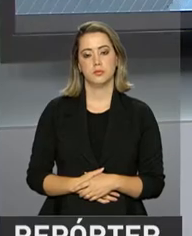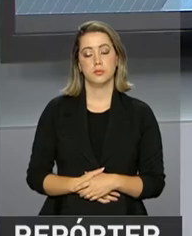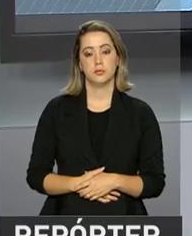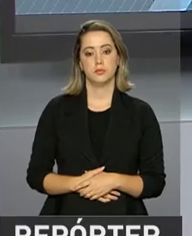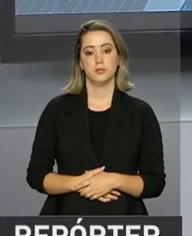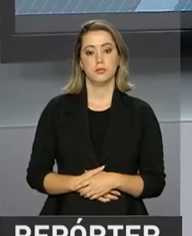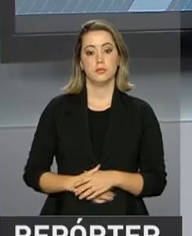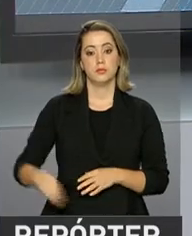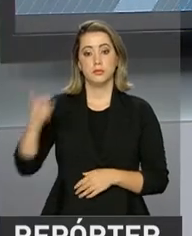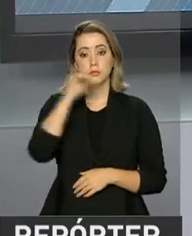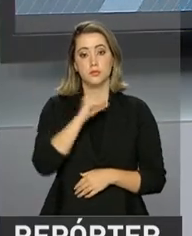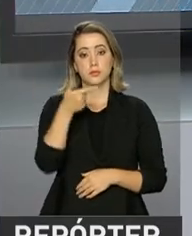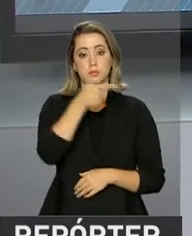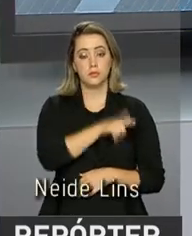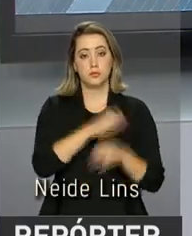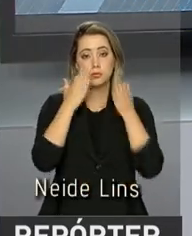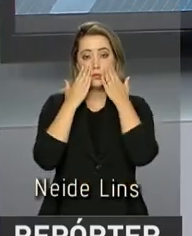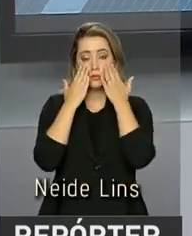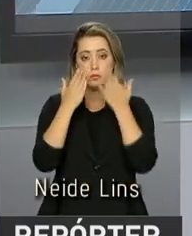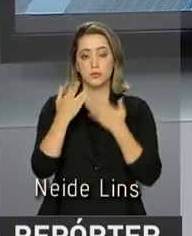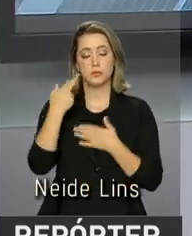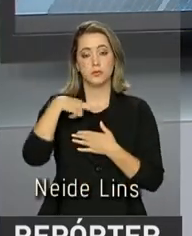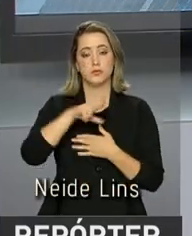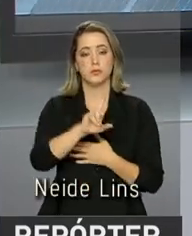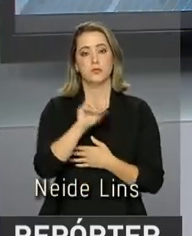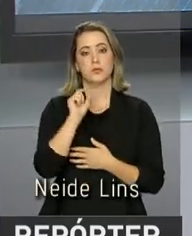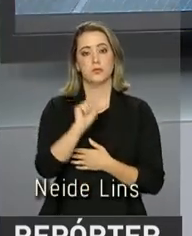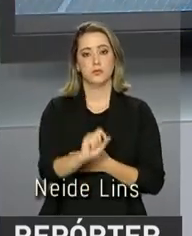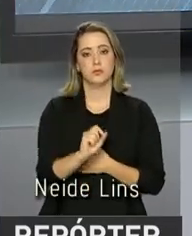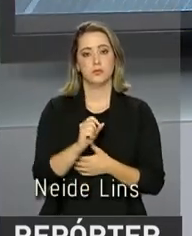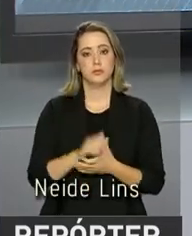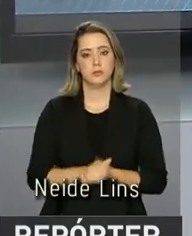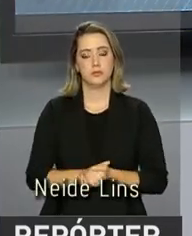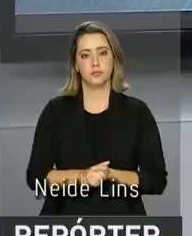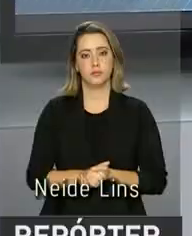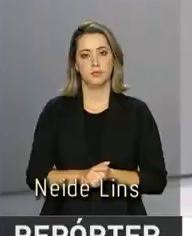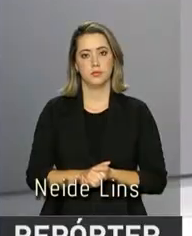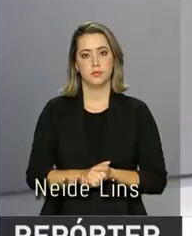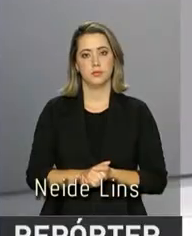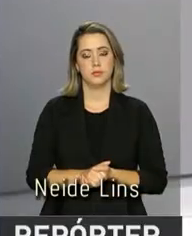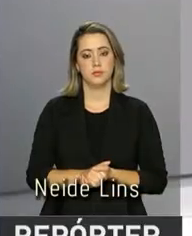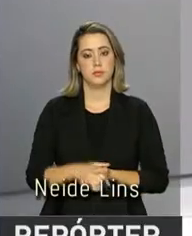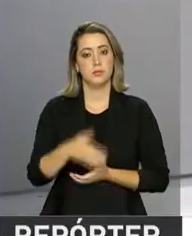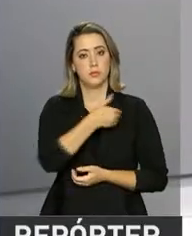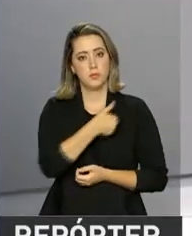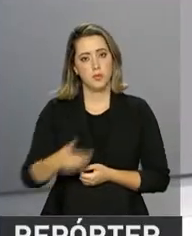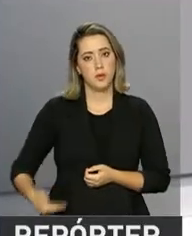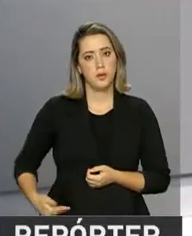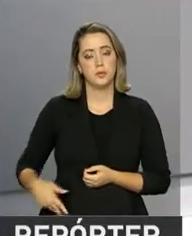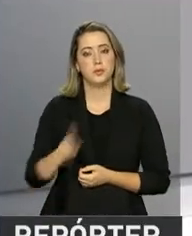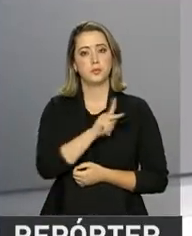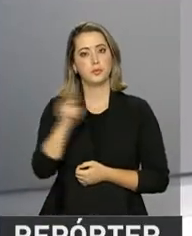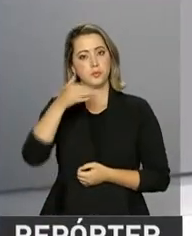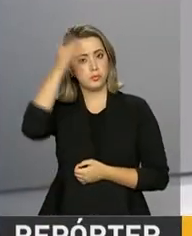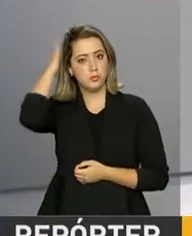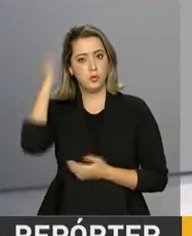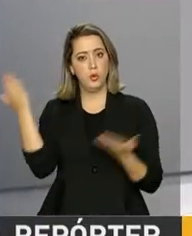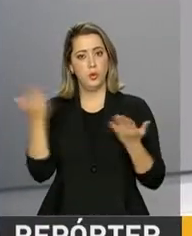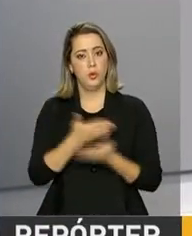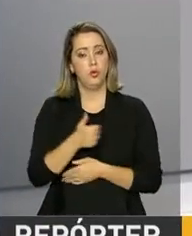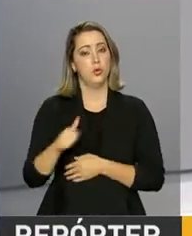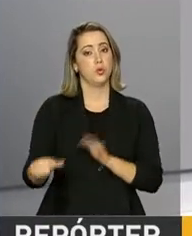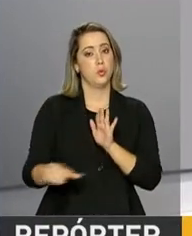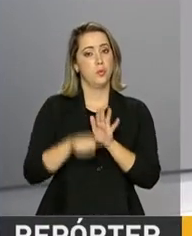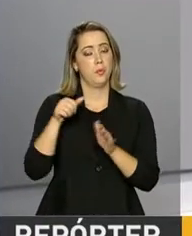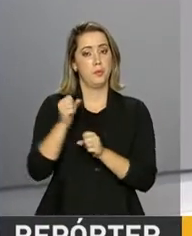olá estamos de volta com mais uma edição do repórter ele br o governo michel temer completa hoje o